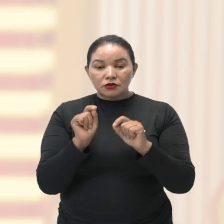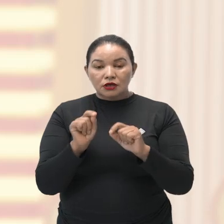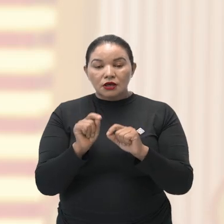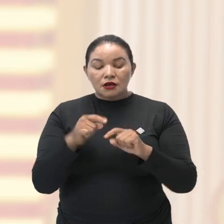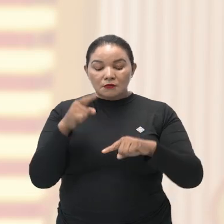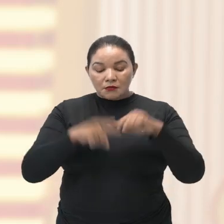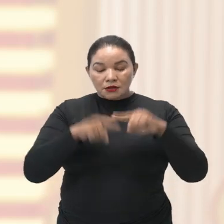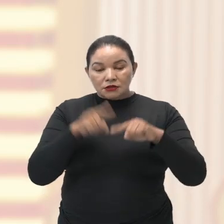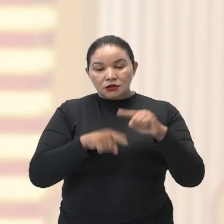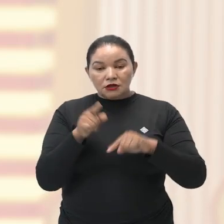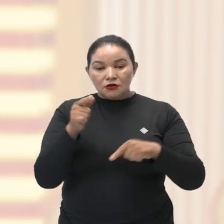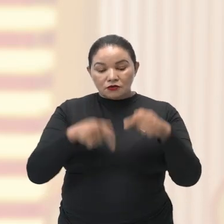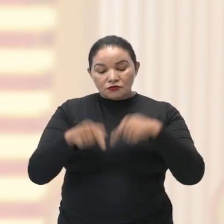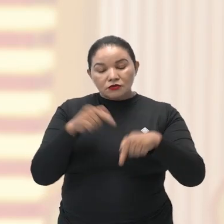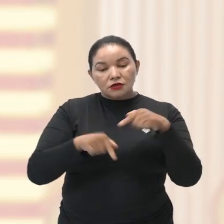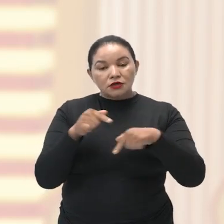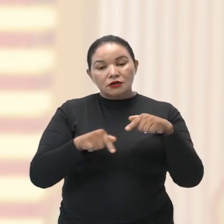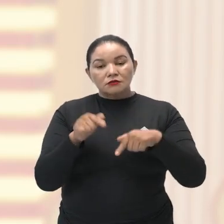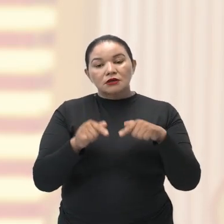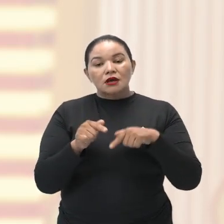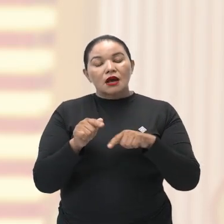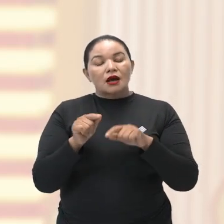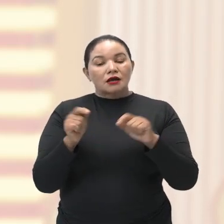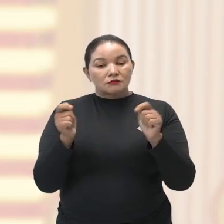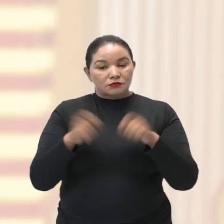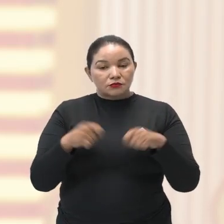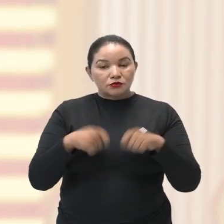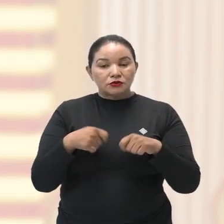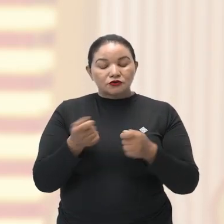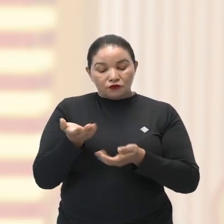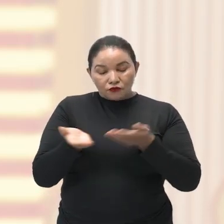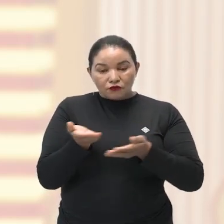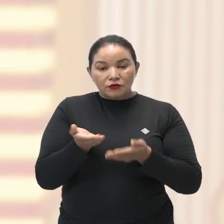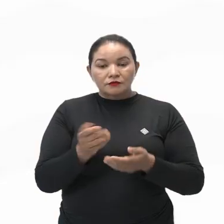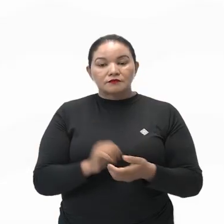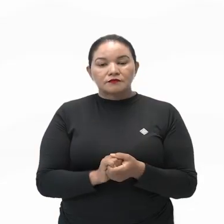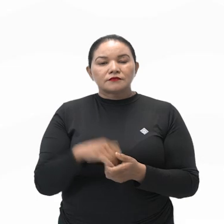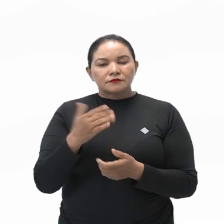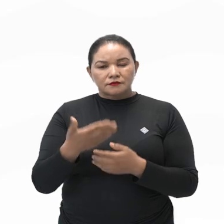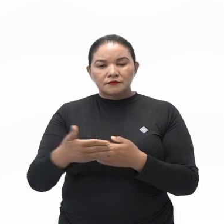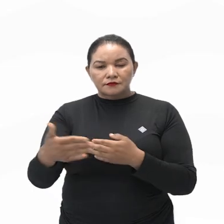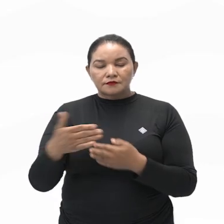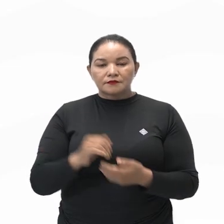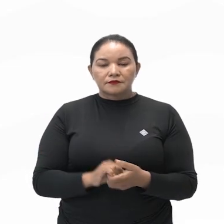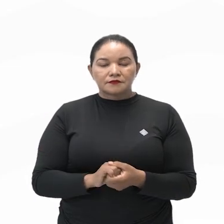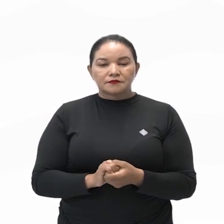químicos. Interessante, né? Mas vamos dar continuidade, dê uma olhada.